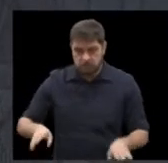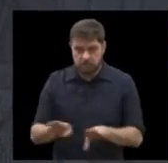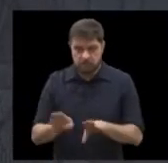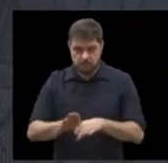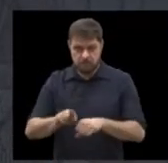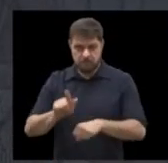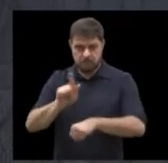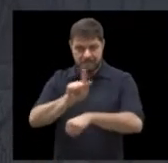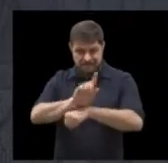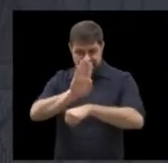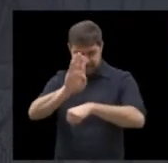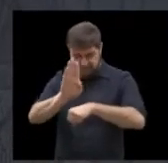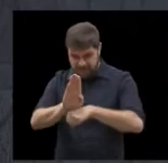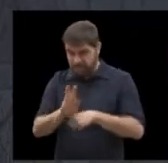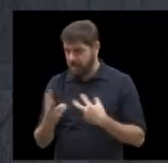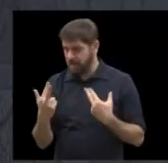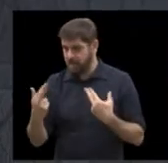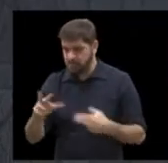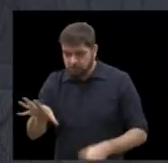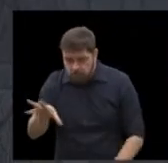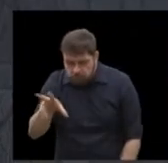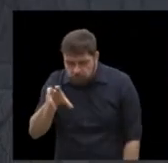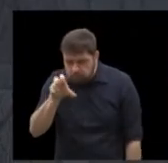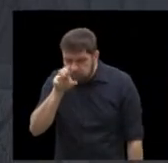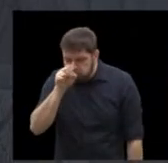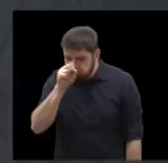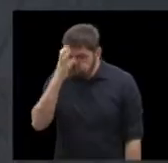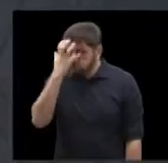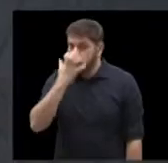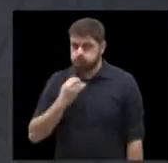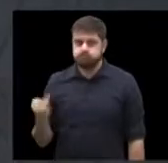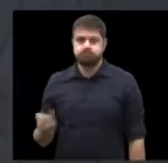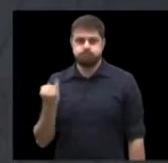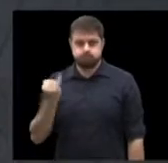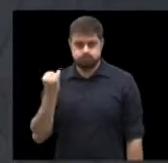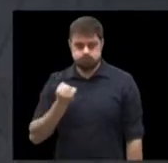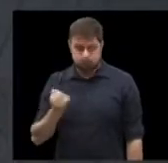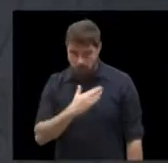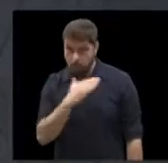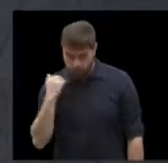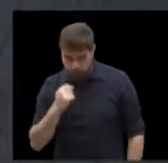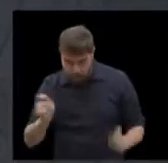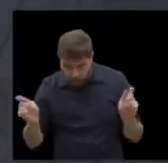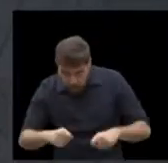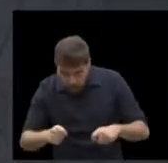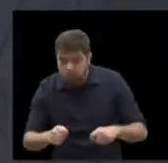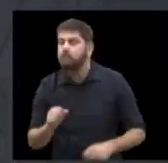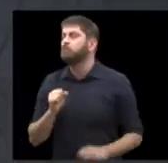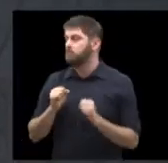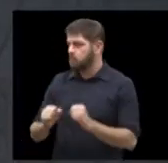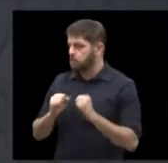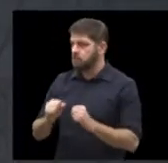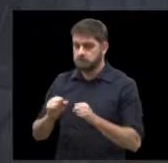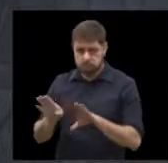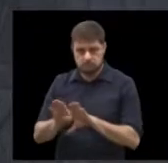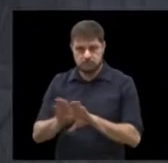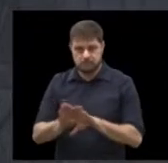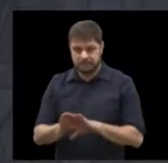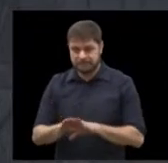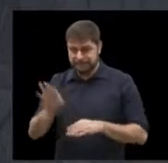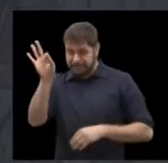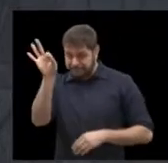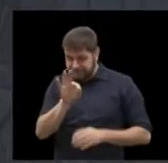o paciente a ter dificuldade respiratória grave, e isso é uma coisa importante. Pode morrer então? Pode. Dentro vamos dizer,